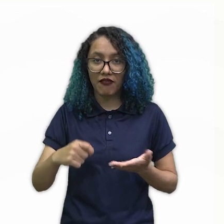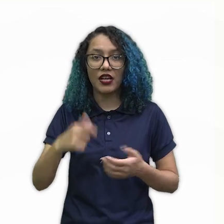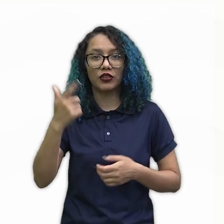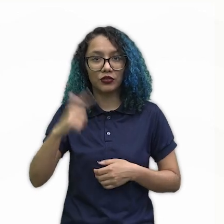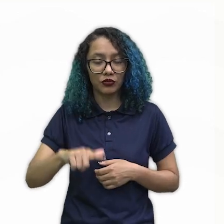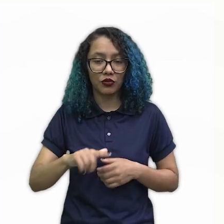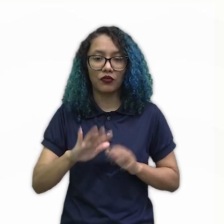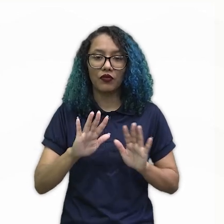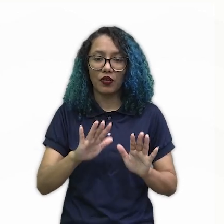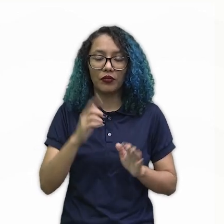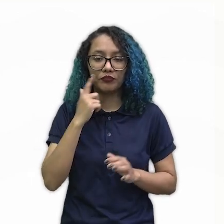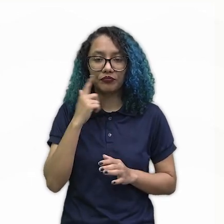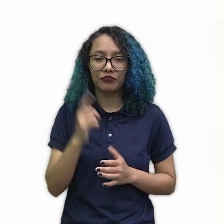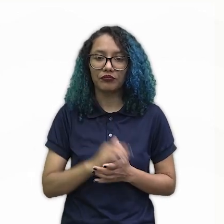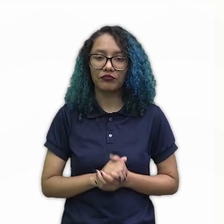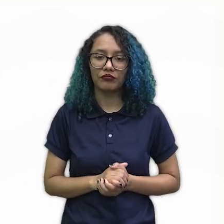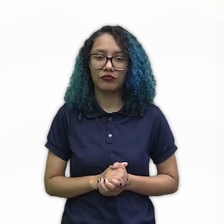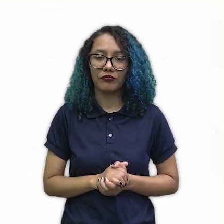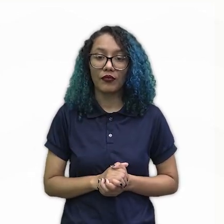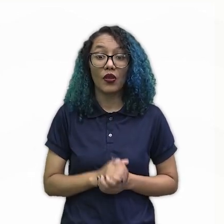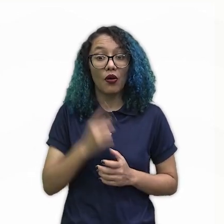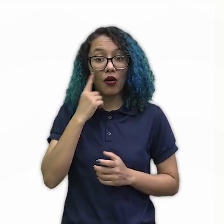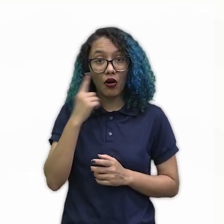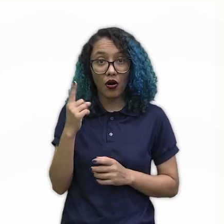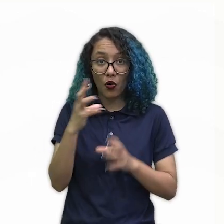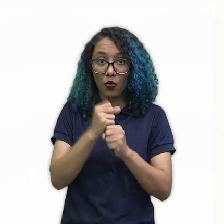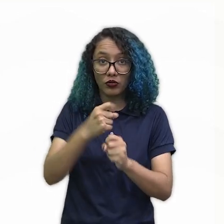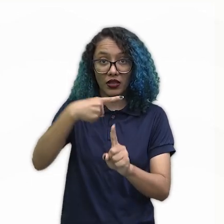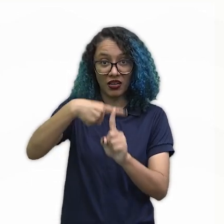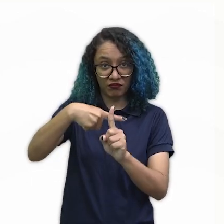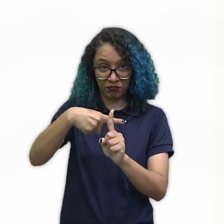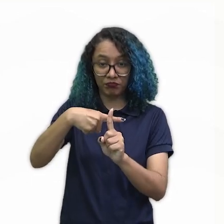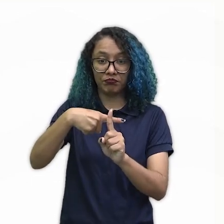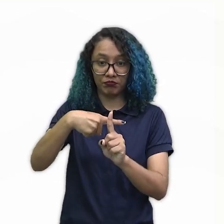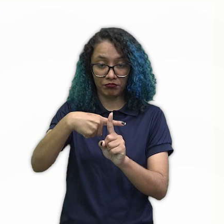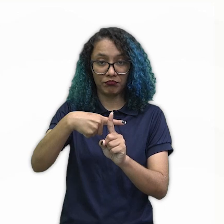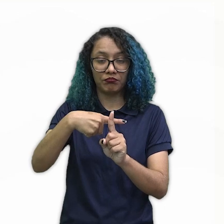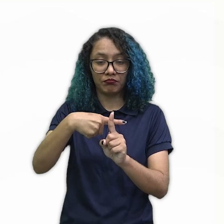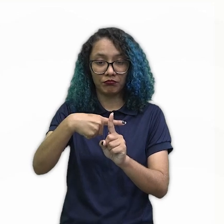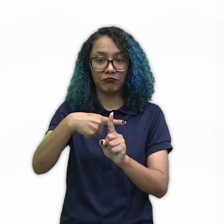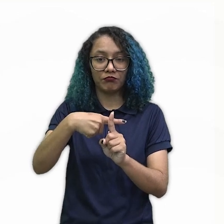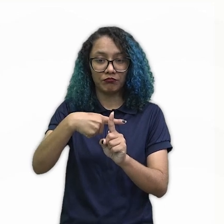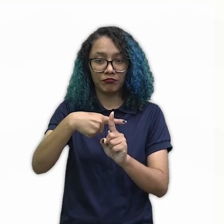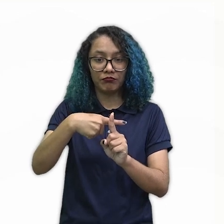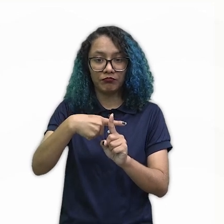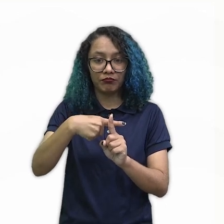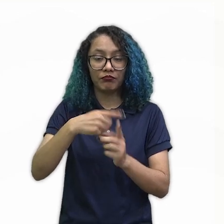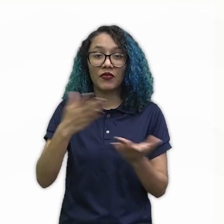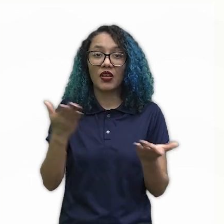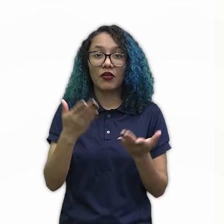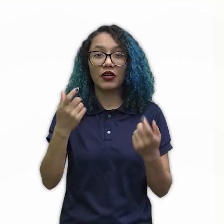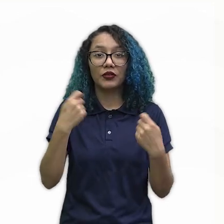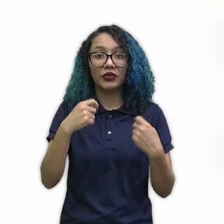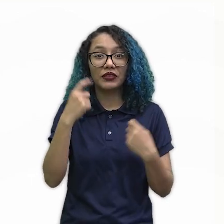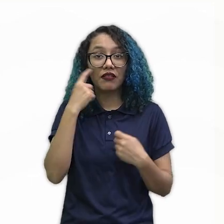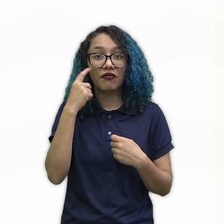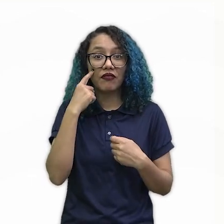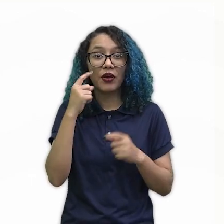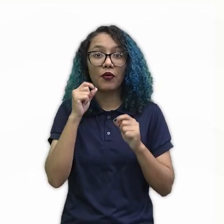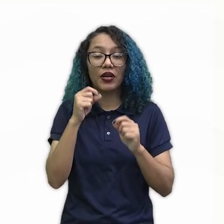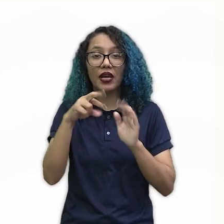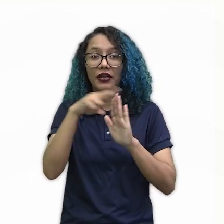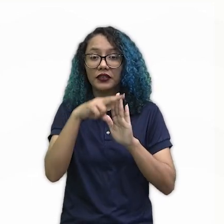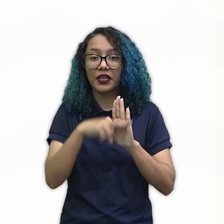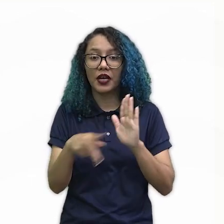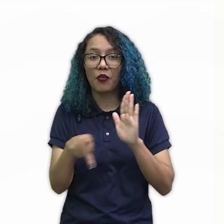vamos pegar esta adição aqui e nós vamos lembrar, né, das propriedades